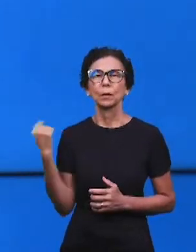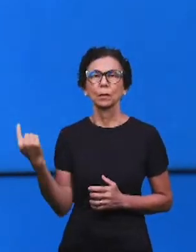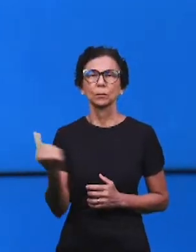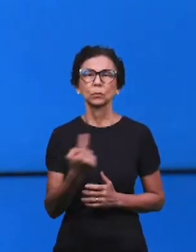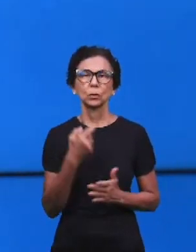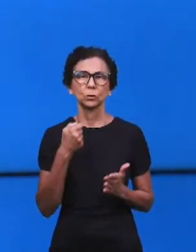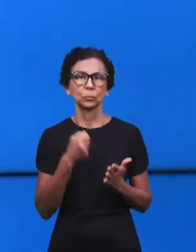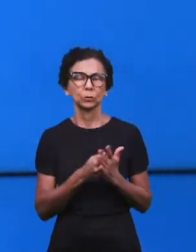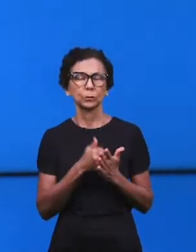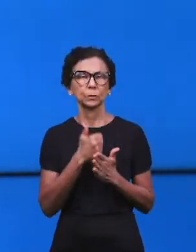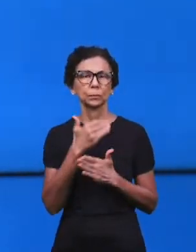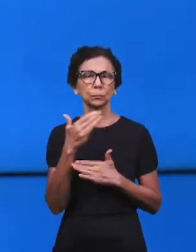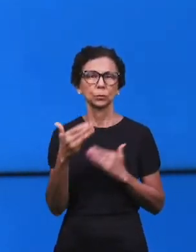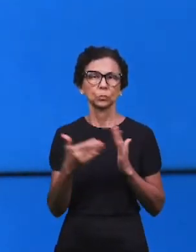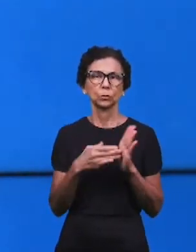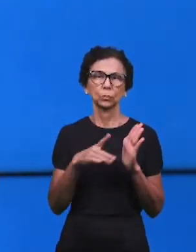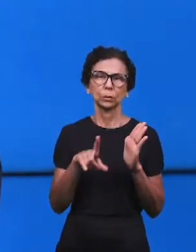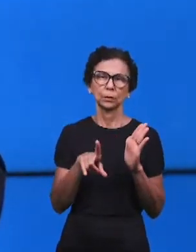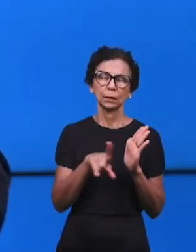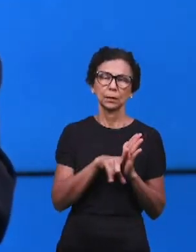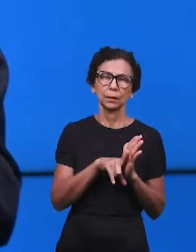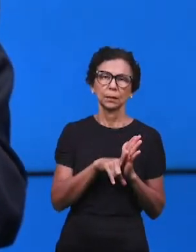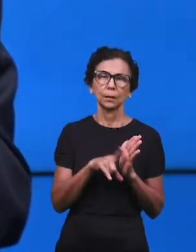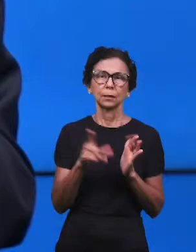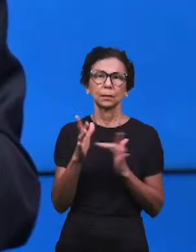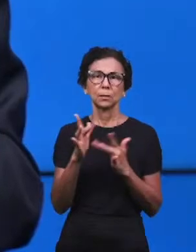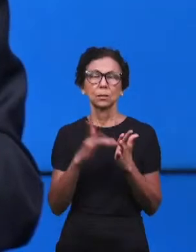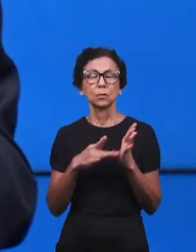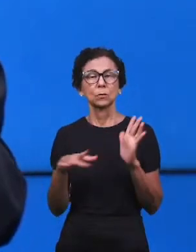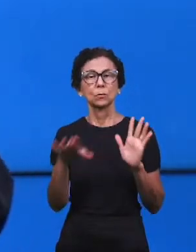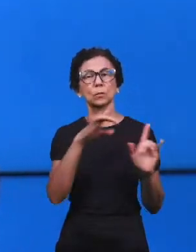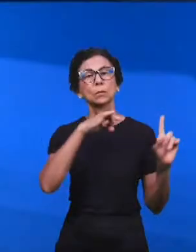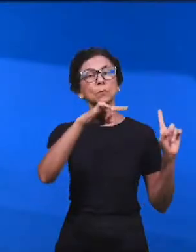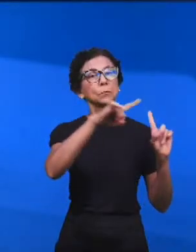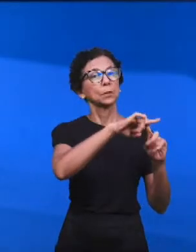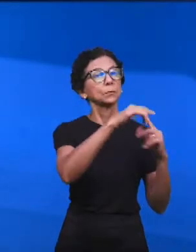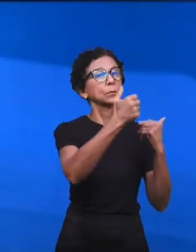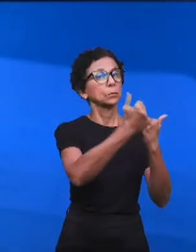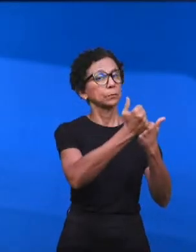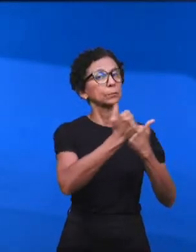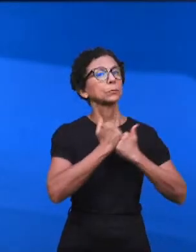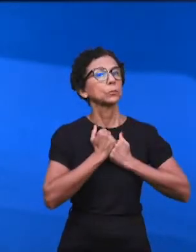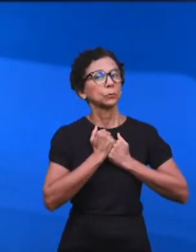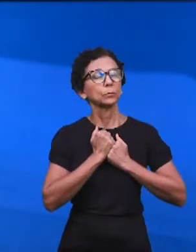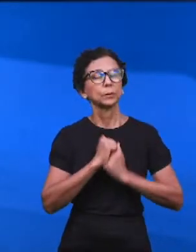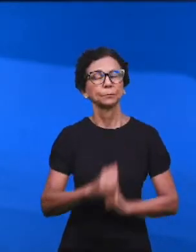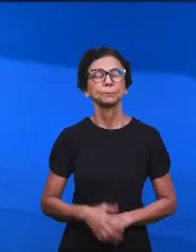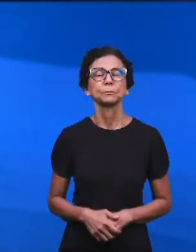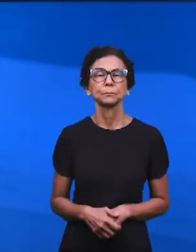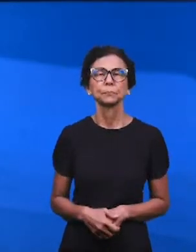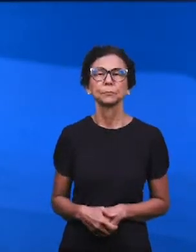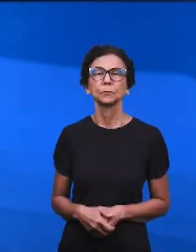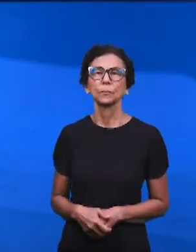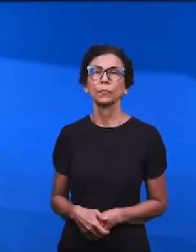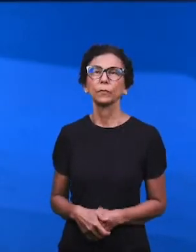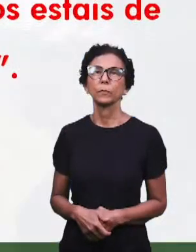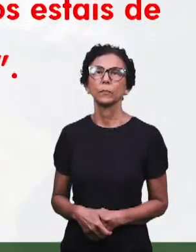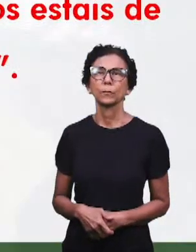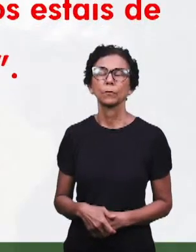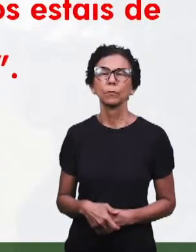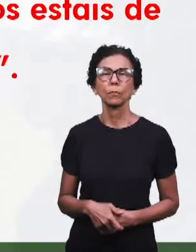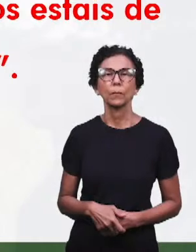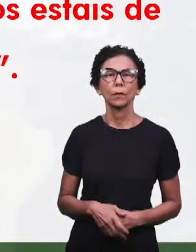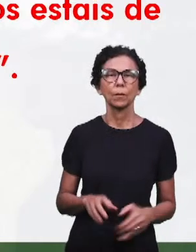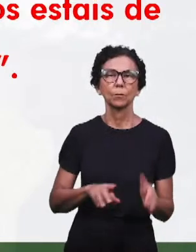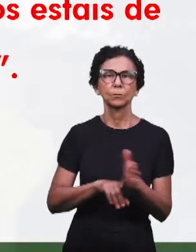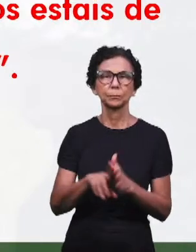Senhor. Amém? Muito obrigado pela sua participação, Adonis. Glória a Jesus. Agora a nossa sétima pergunta. Vamos então, lendo